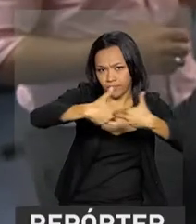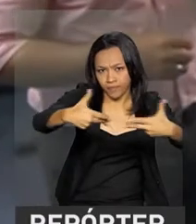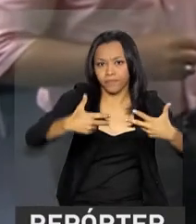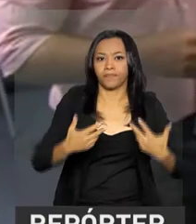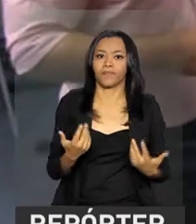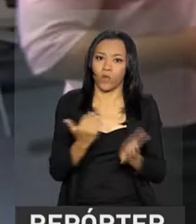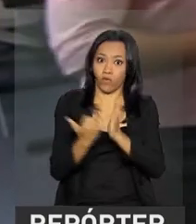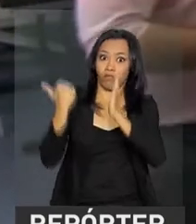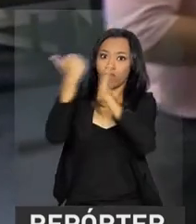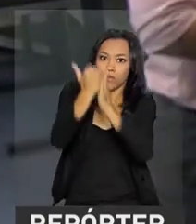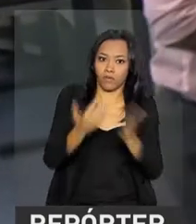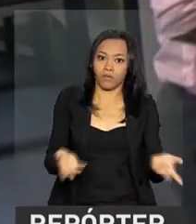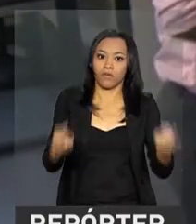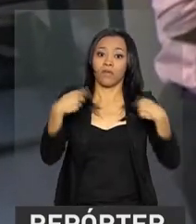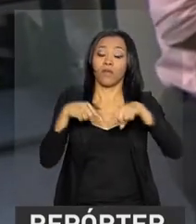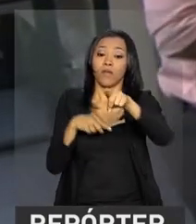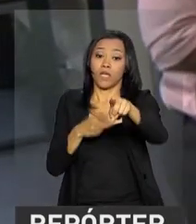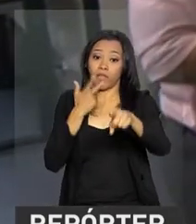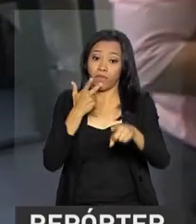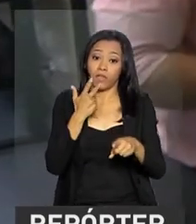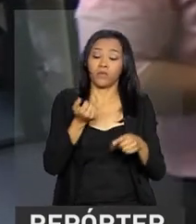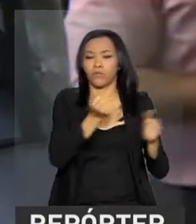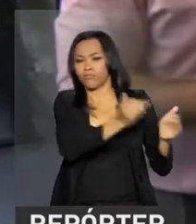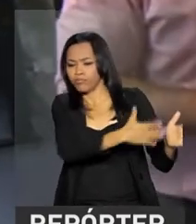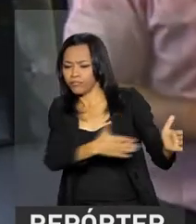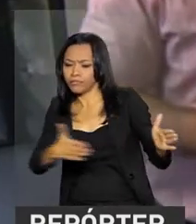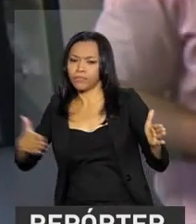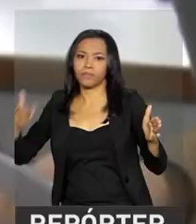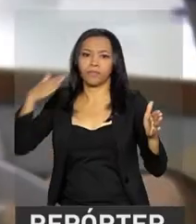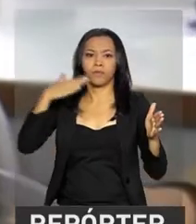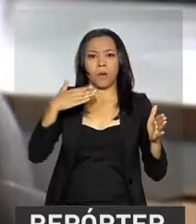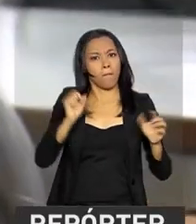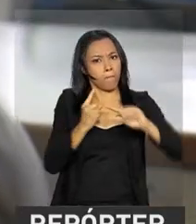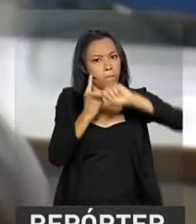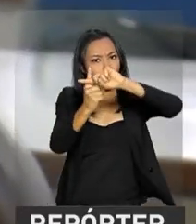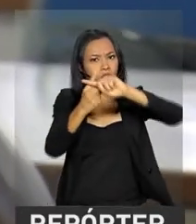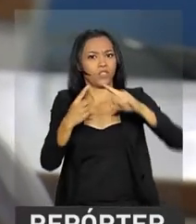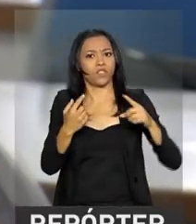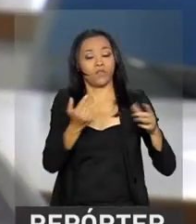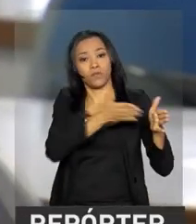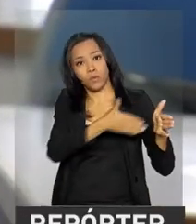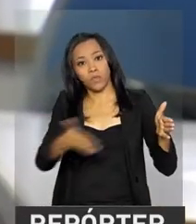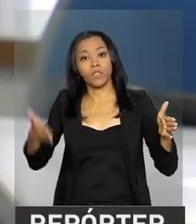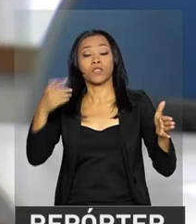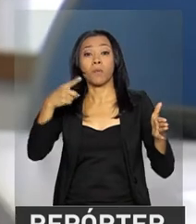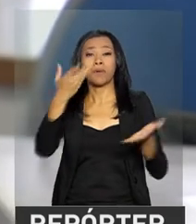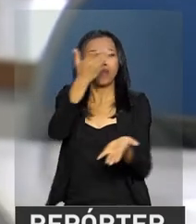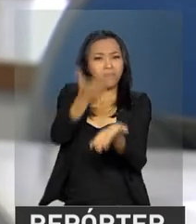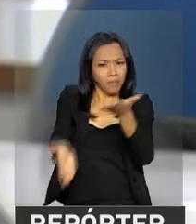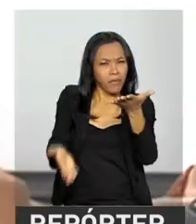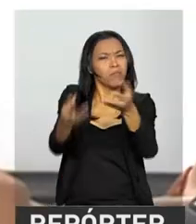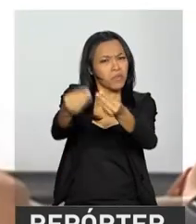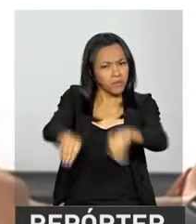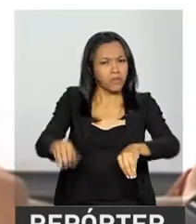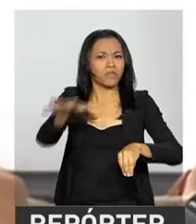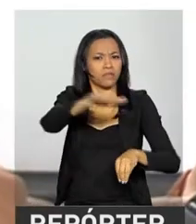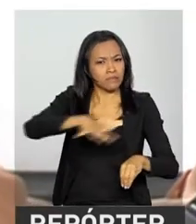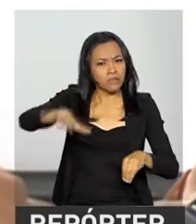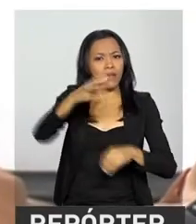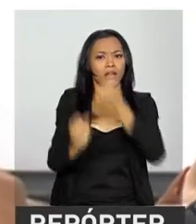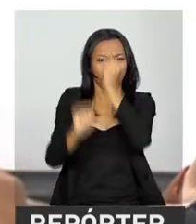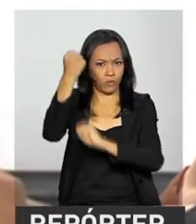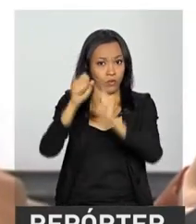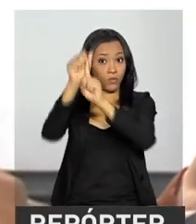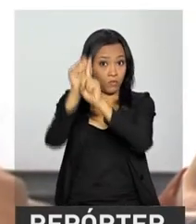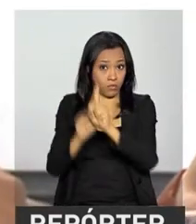resultados positivos ao longo do ano elimina uma parte importante das perdas registradas na indústria em agosto para o resultado do mês